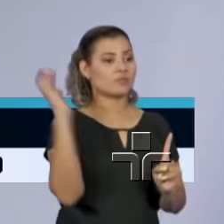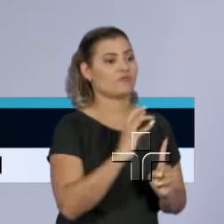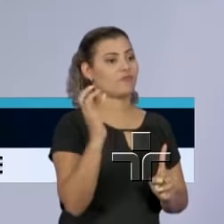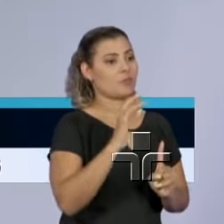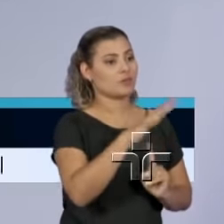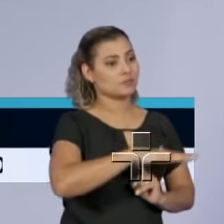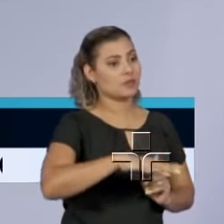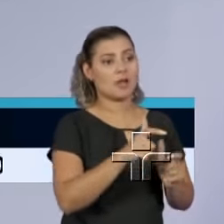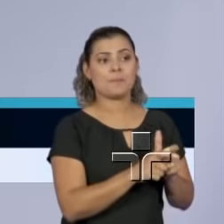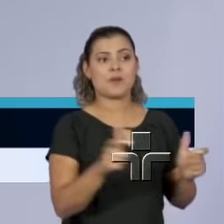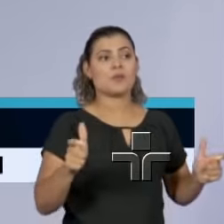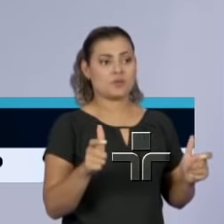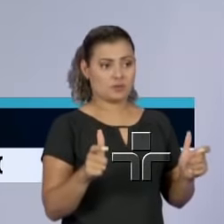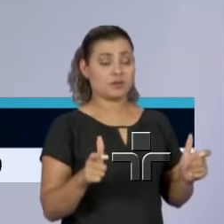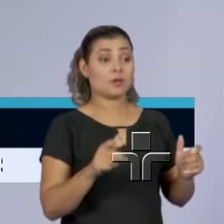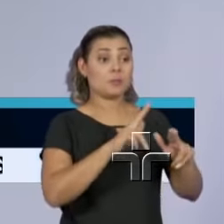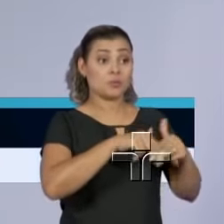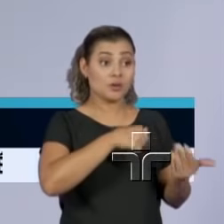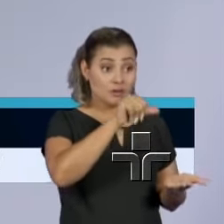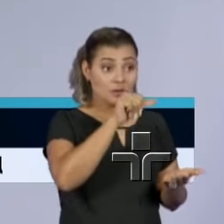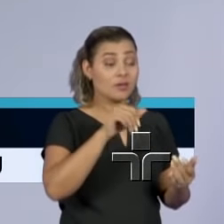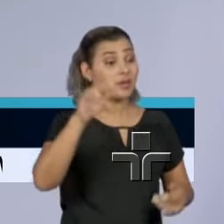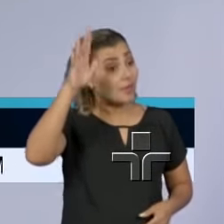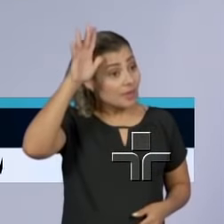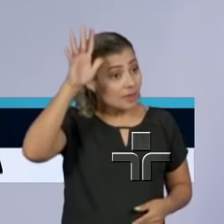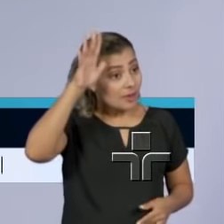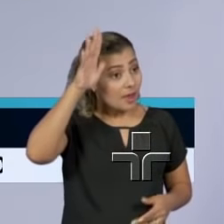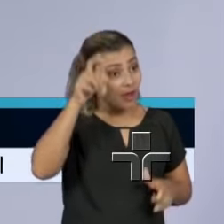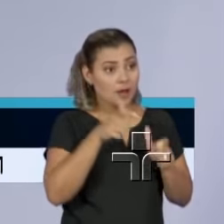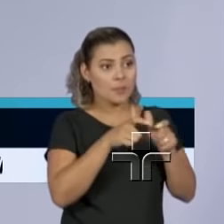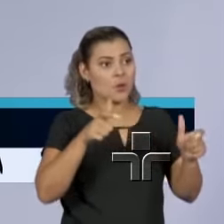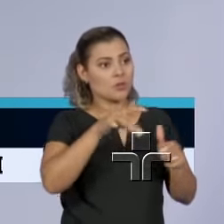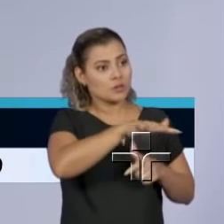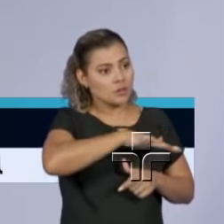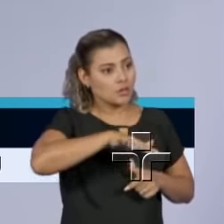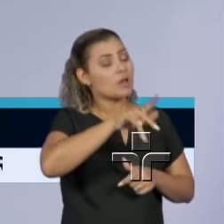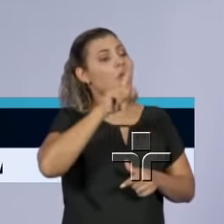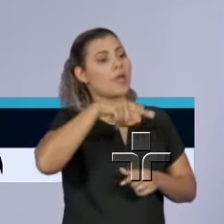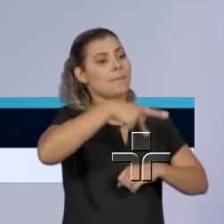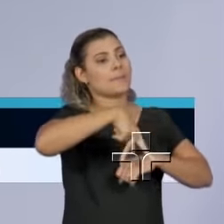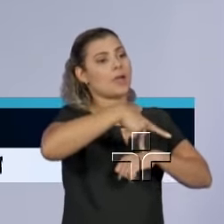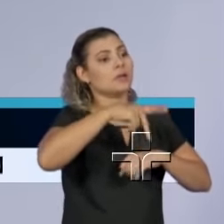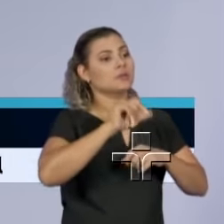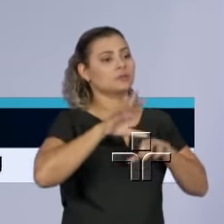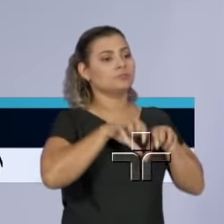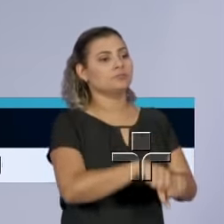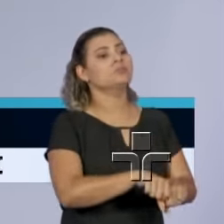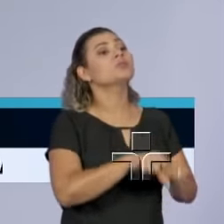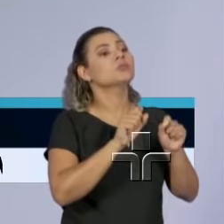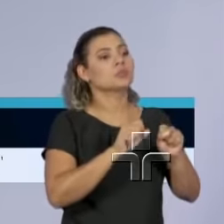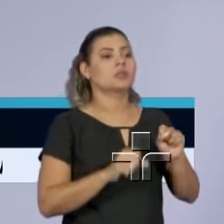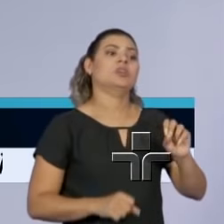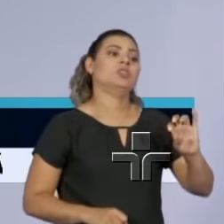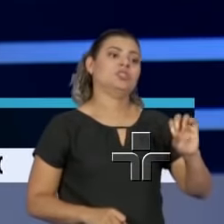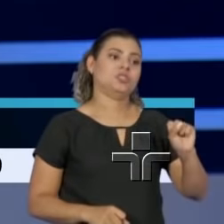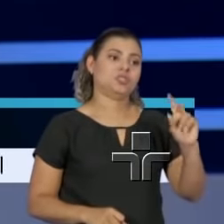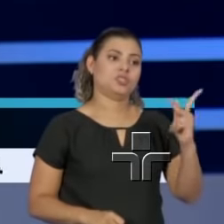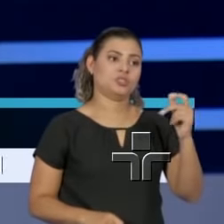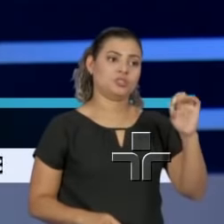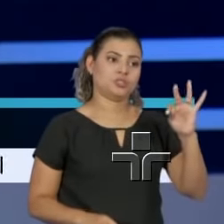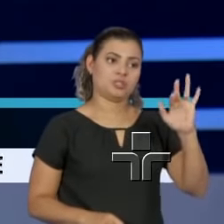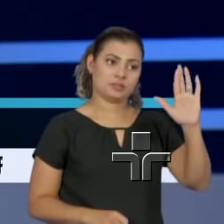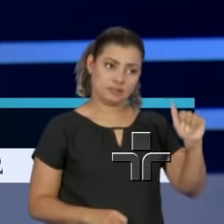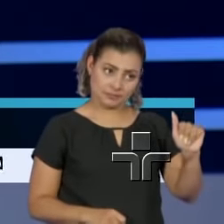maioria xiita. O Iraque hoje, do ponto de vista político, é um país dominado pelos xiitas. Isso ficou tão